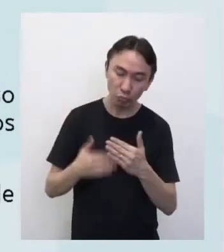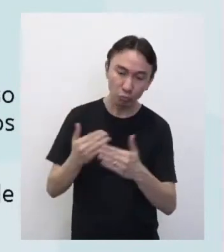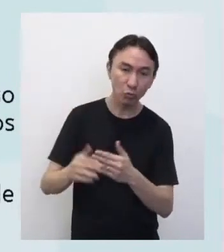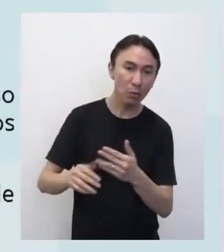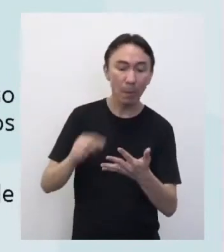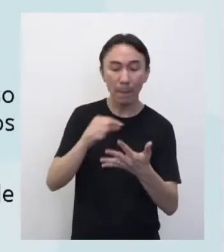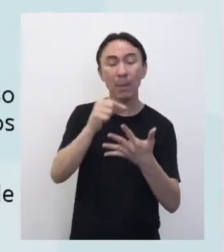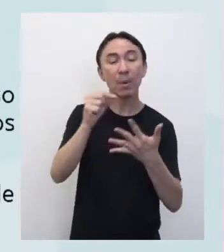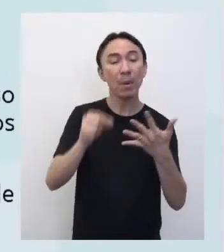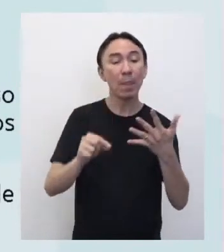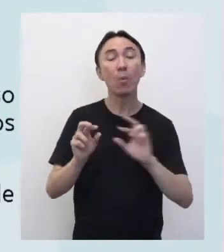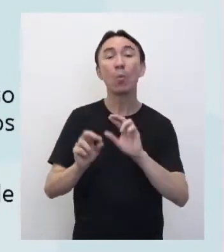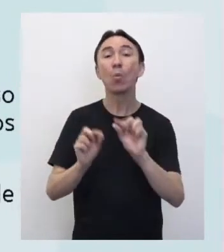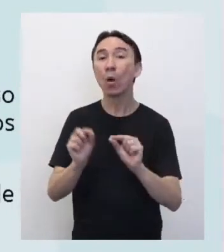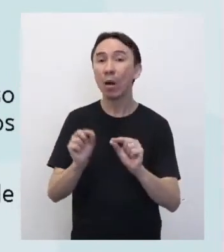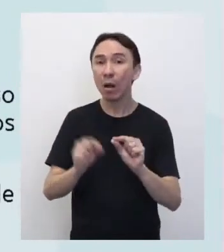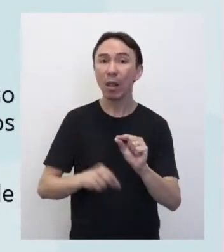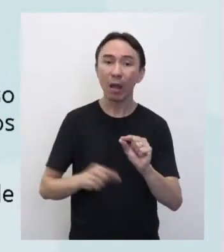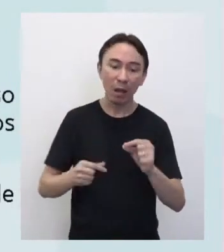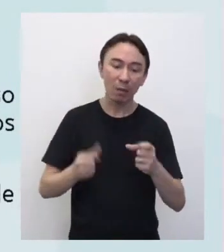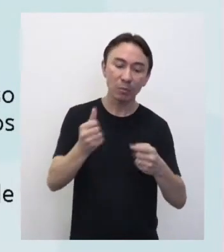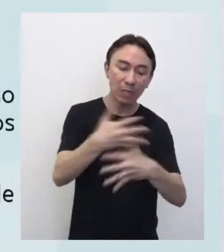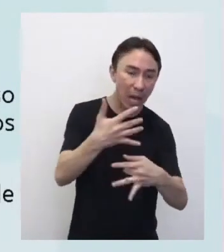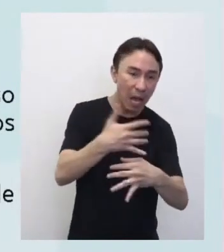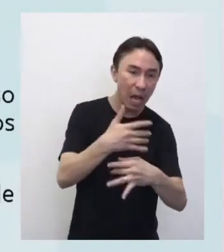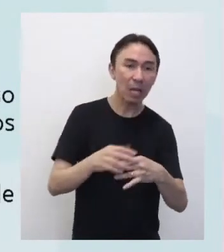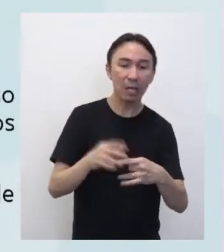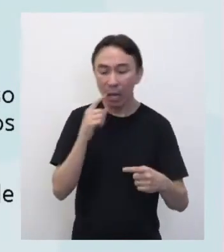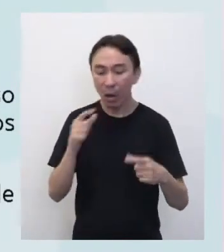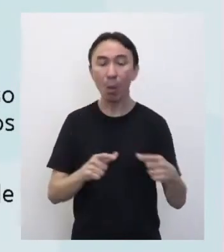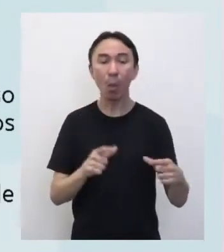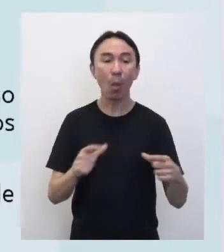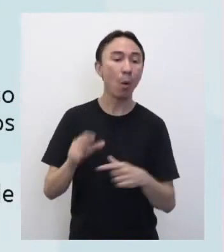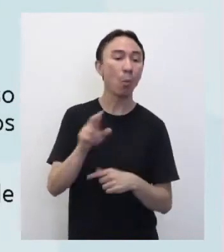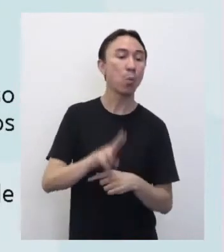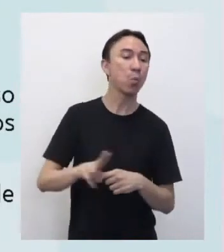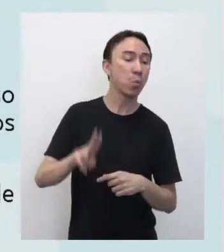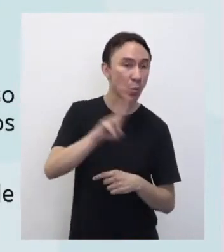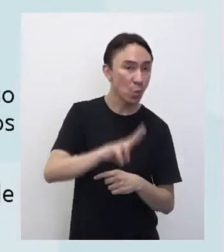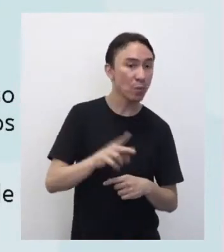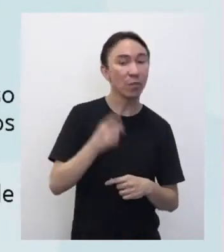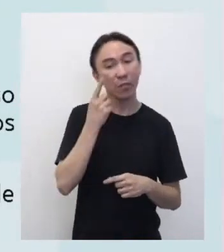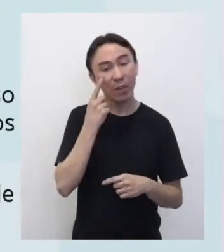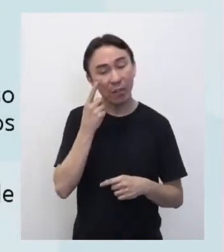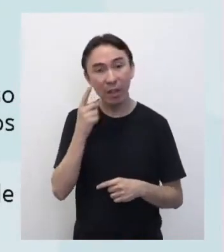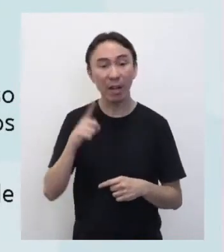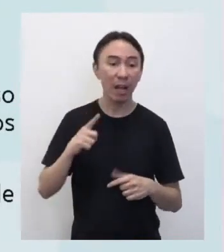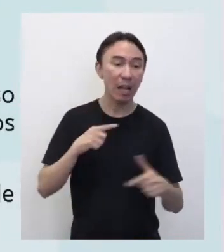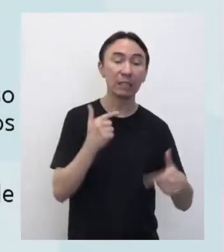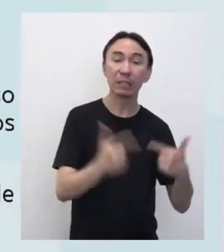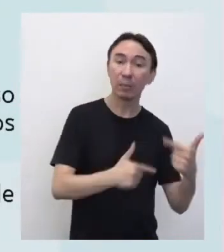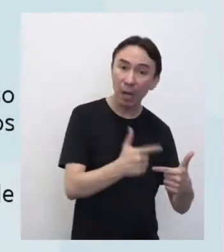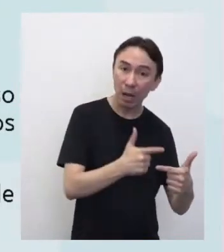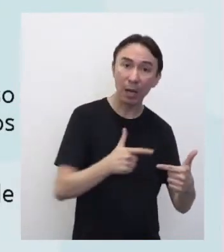dos espaços urbanos e identificar as principais características do sistema de trabalho na Idade